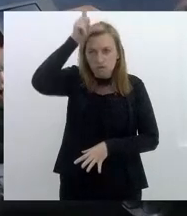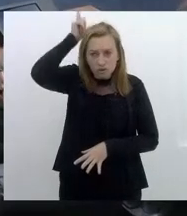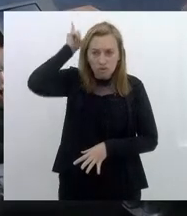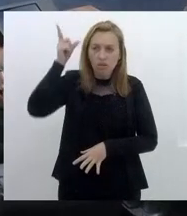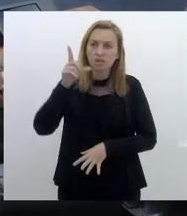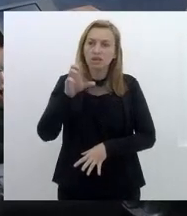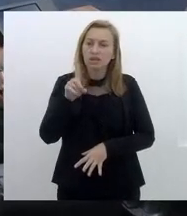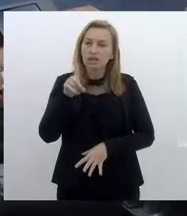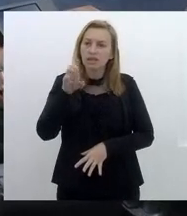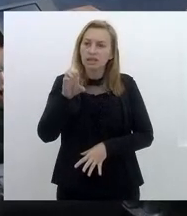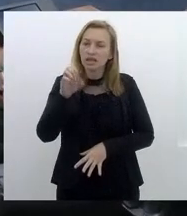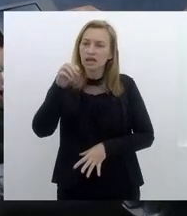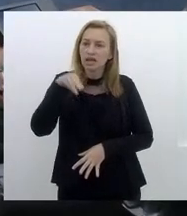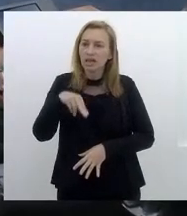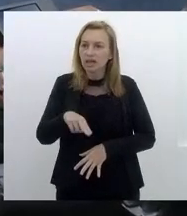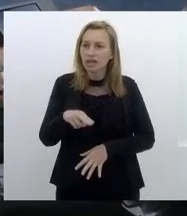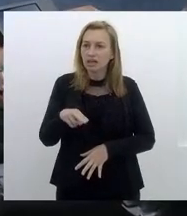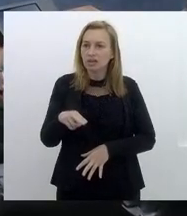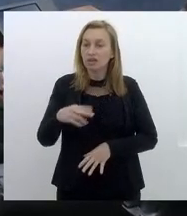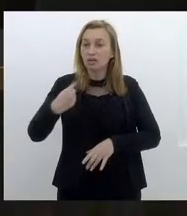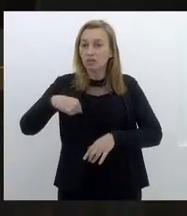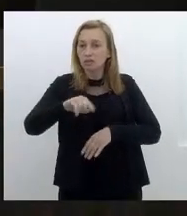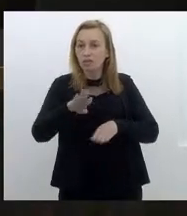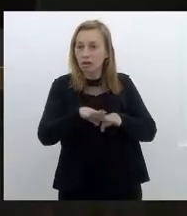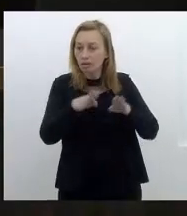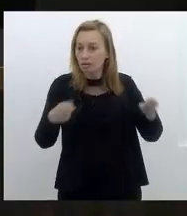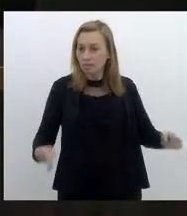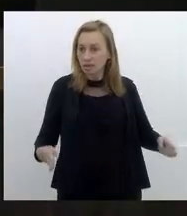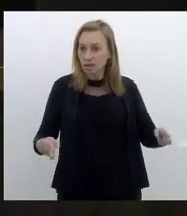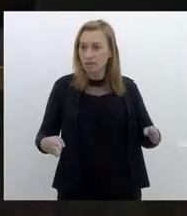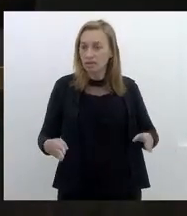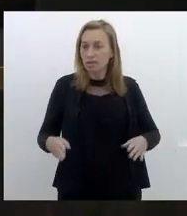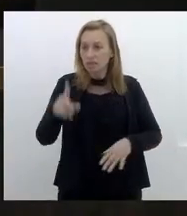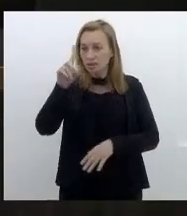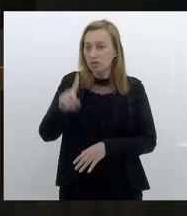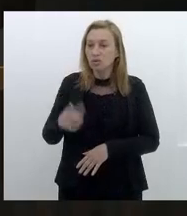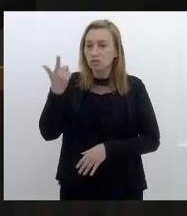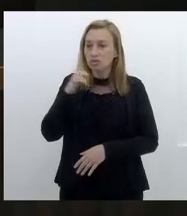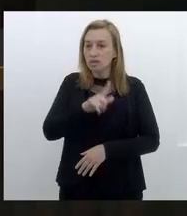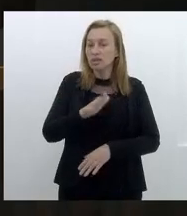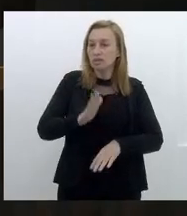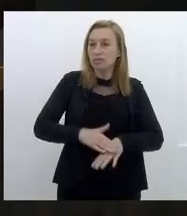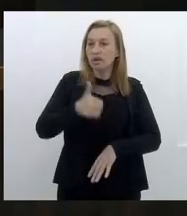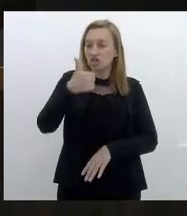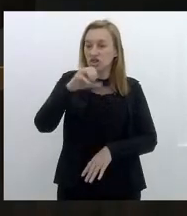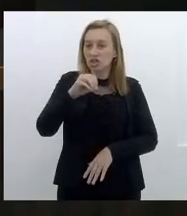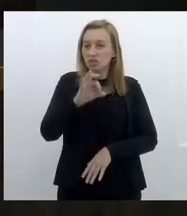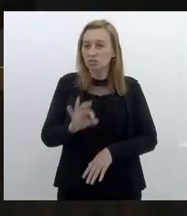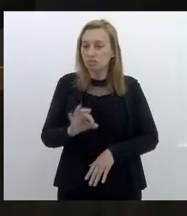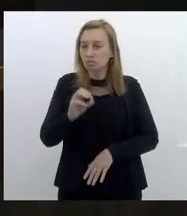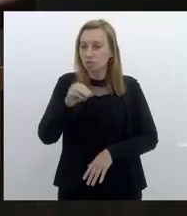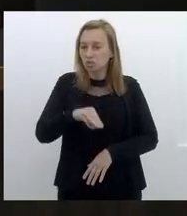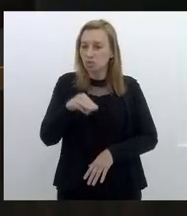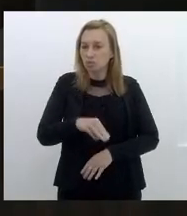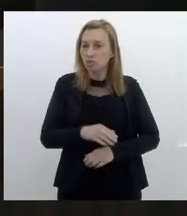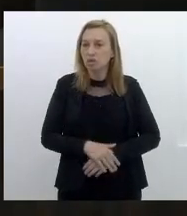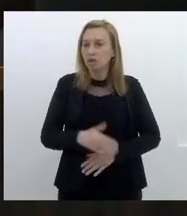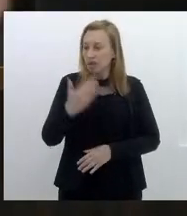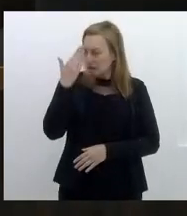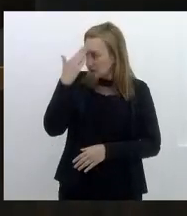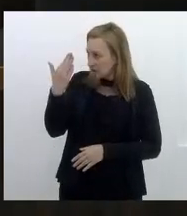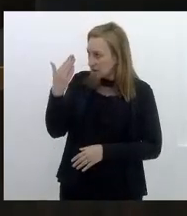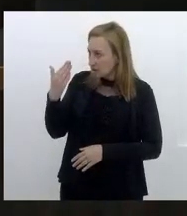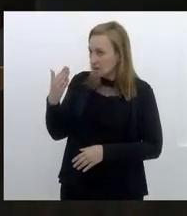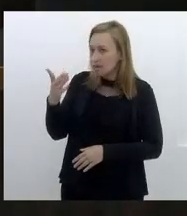bcano da casa foi a mesa diretora e conseguiu mais dez minutos para que a gente conclua fala então primeiro